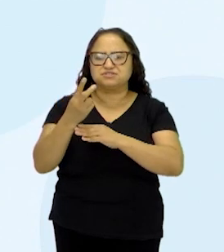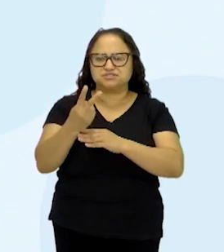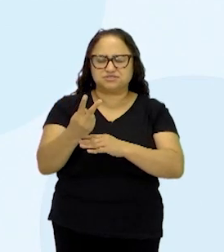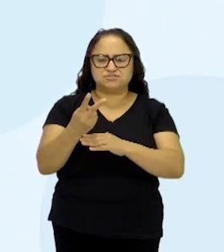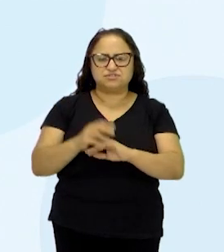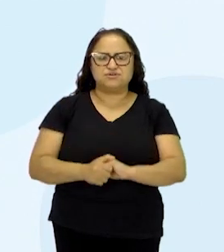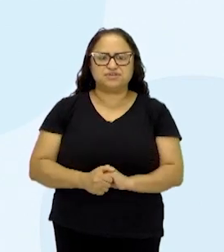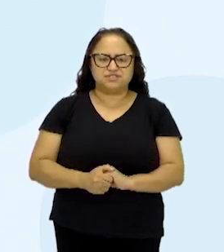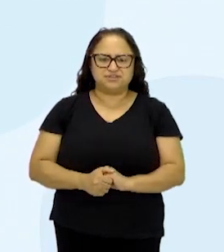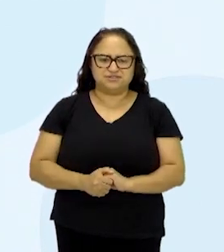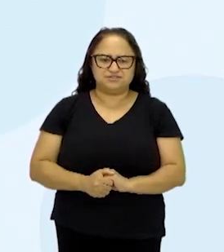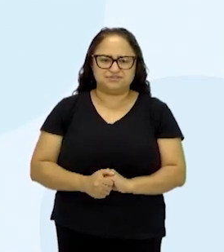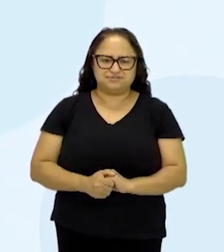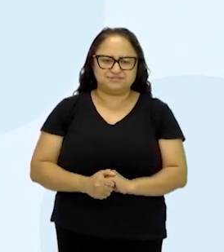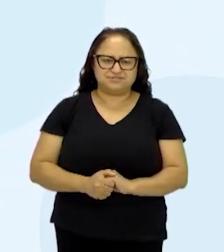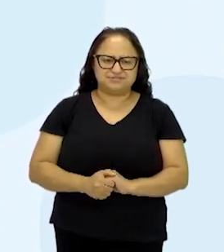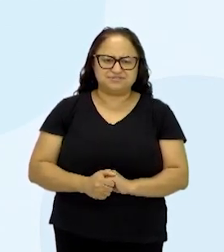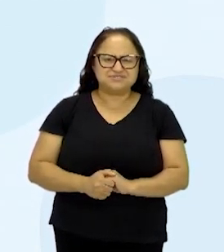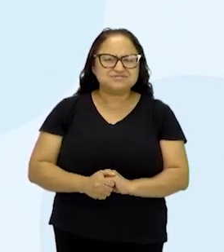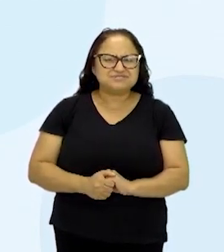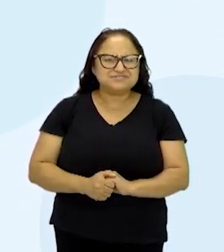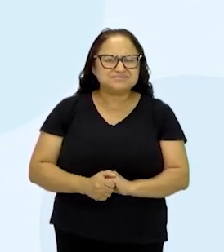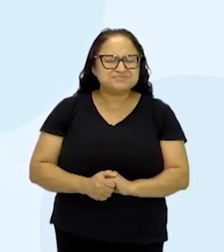é o número par,